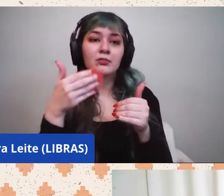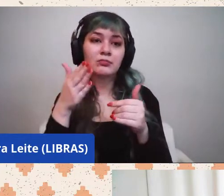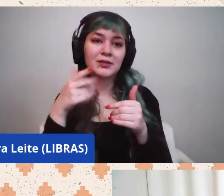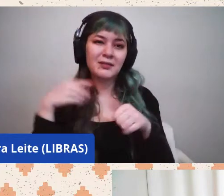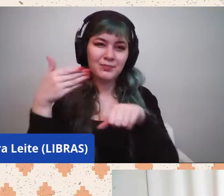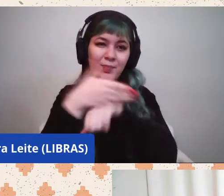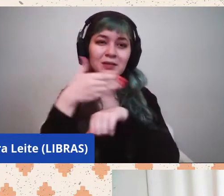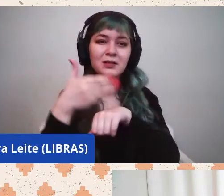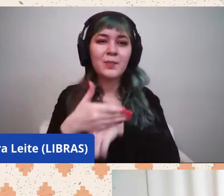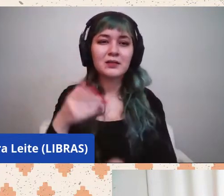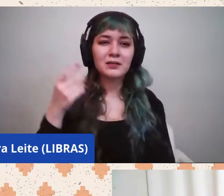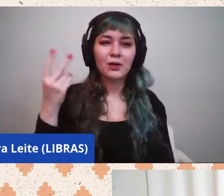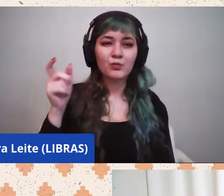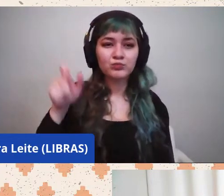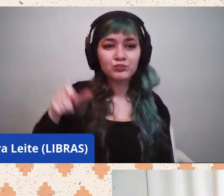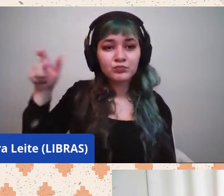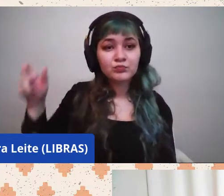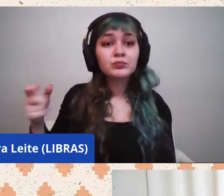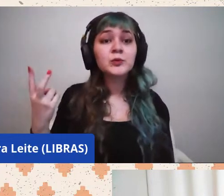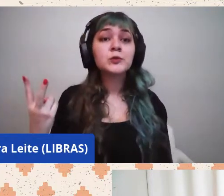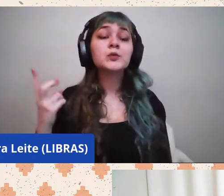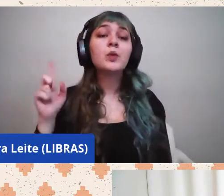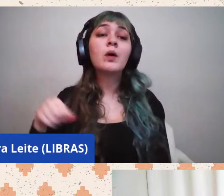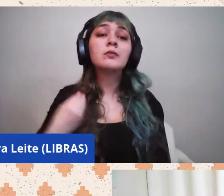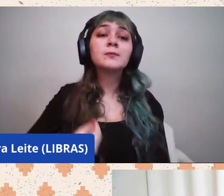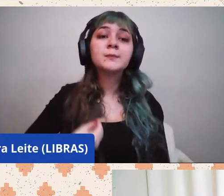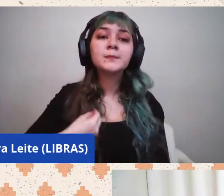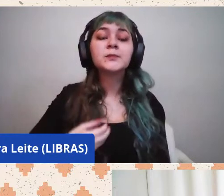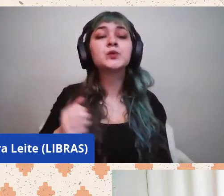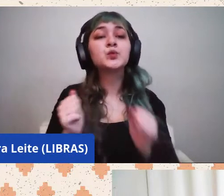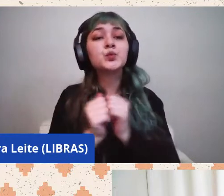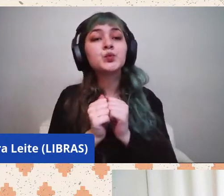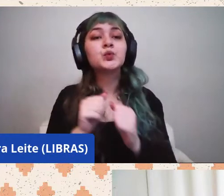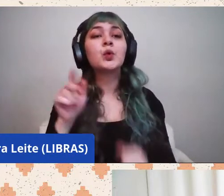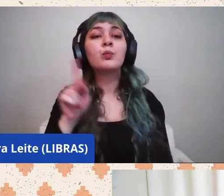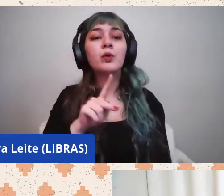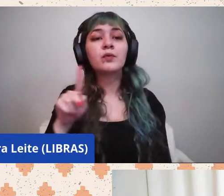cada uma delas. Então, nós vamos ter a presença conosco aqui da